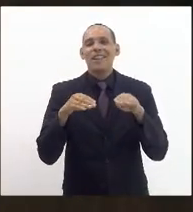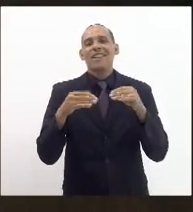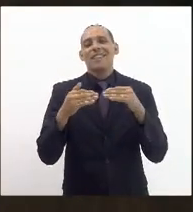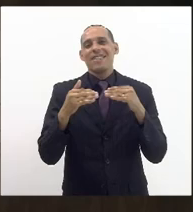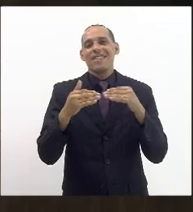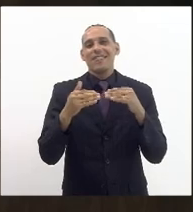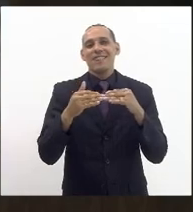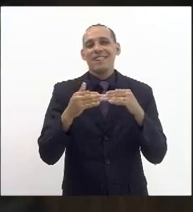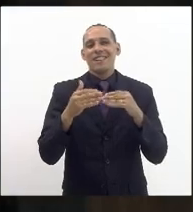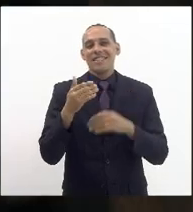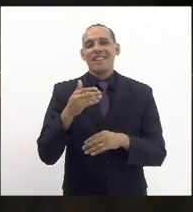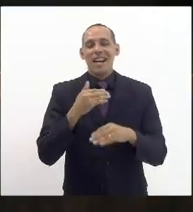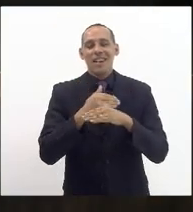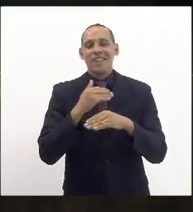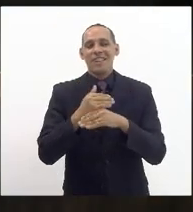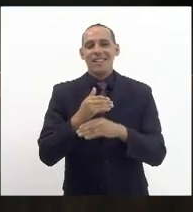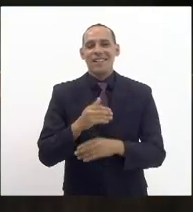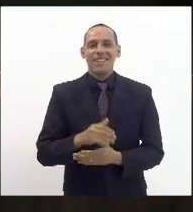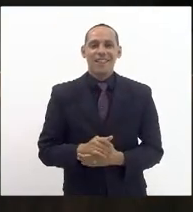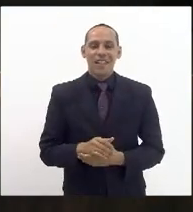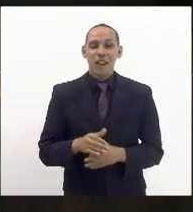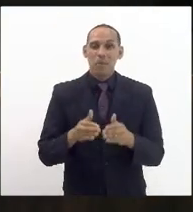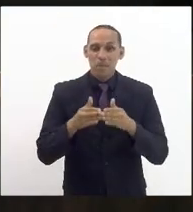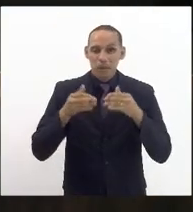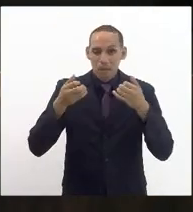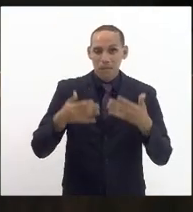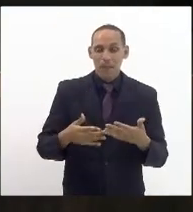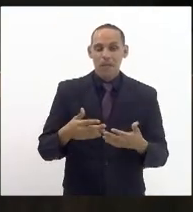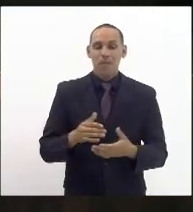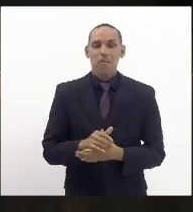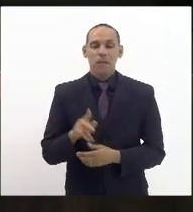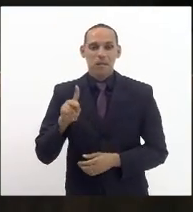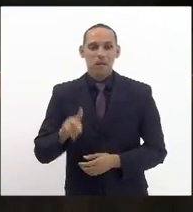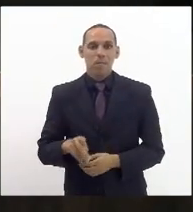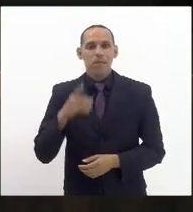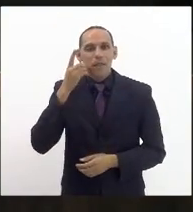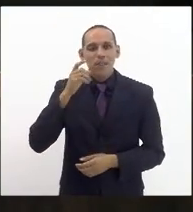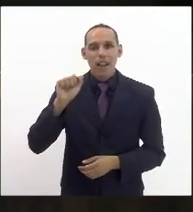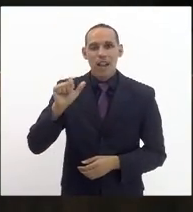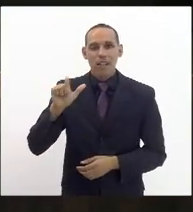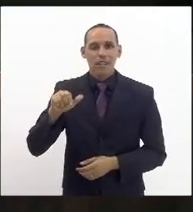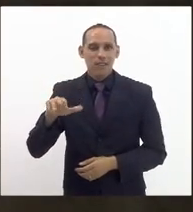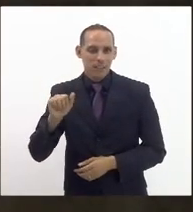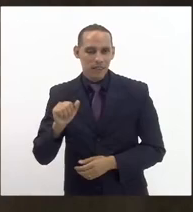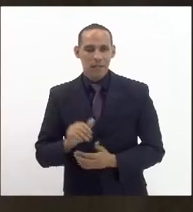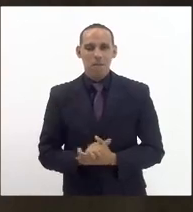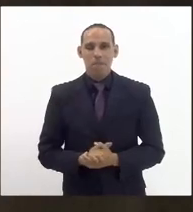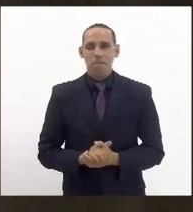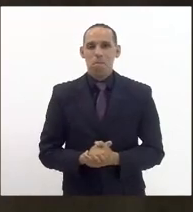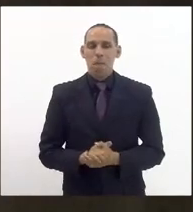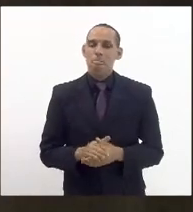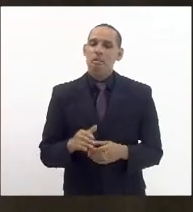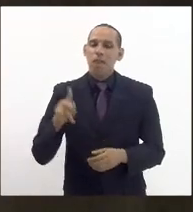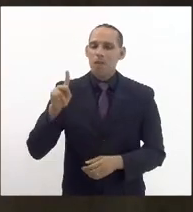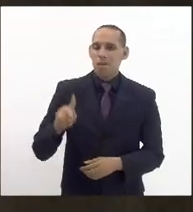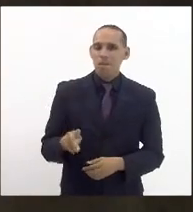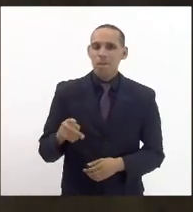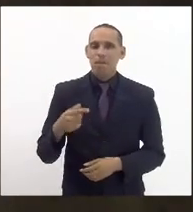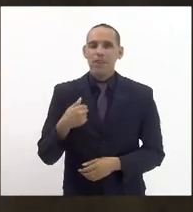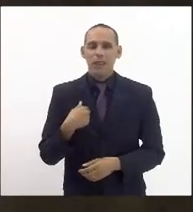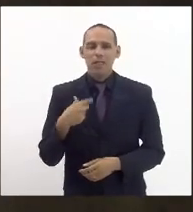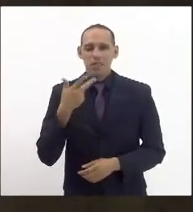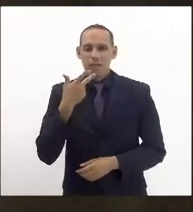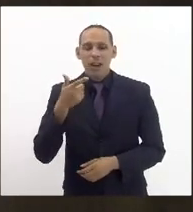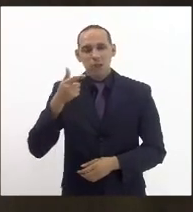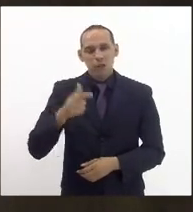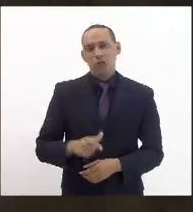outros campos. Tá certo. Questão de ordem. Obrigado, deputado Valdeque. Deputada Alana Passos. Presidente, eu faço uso da